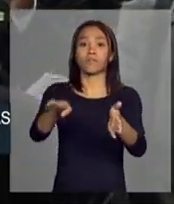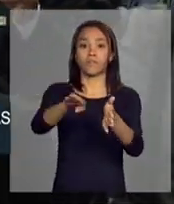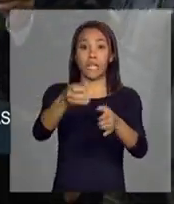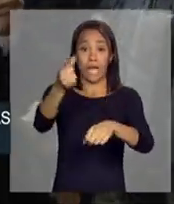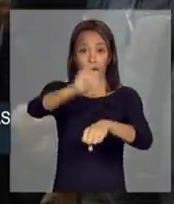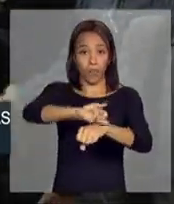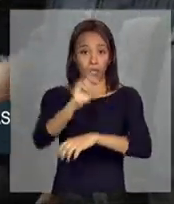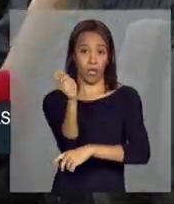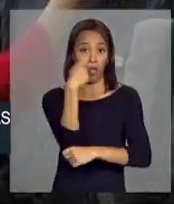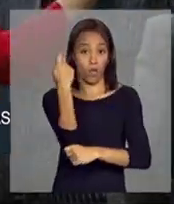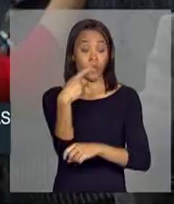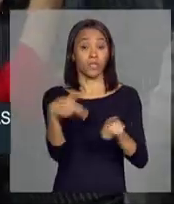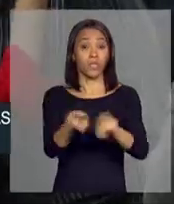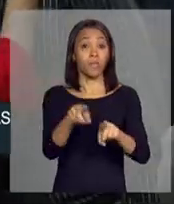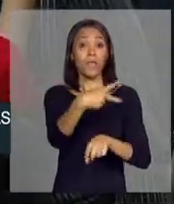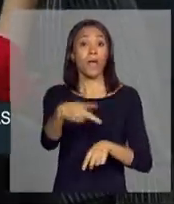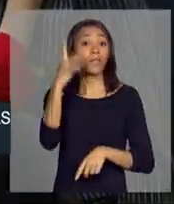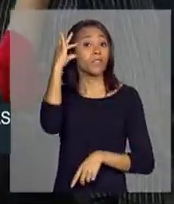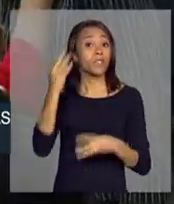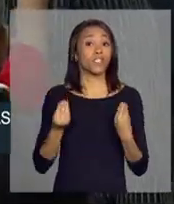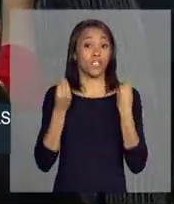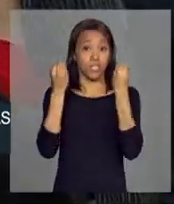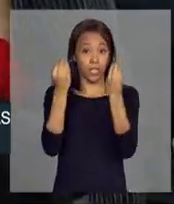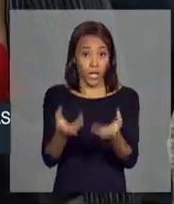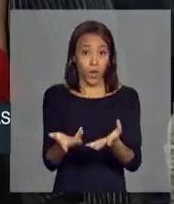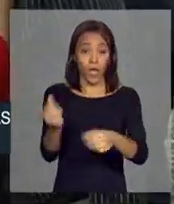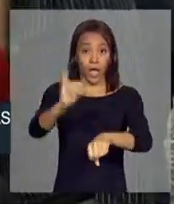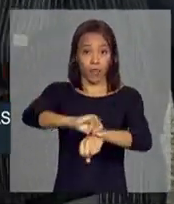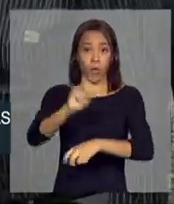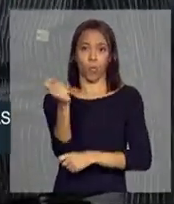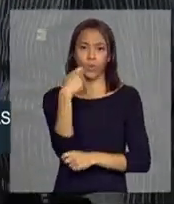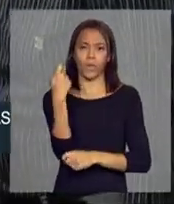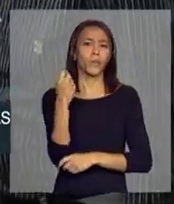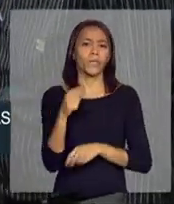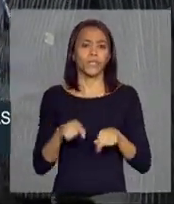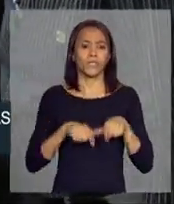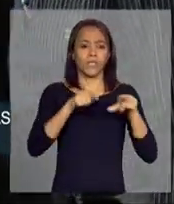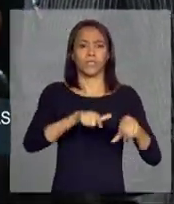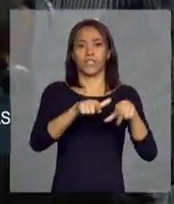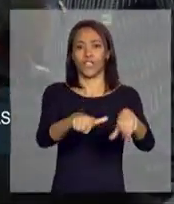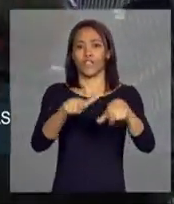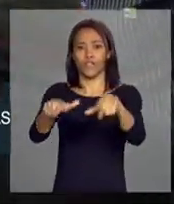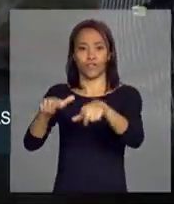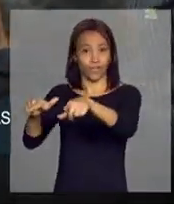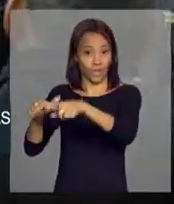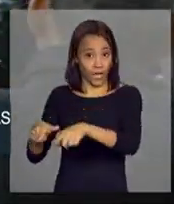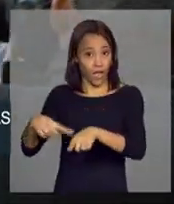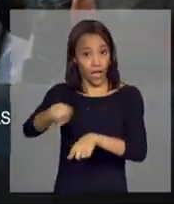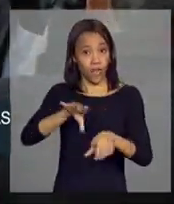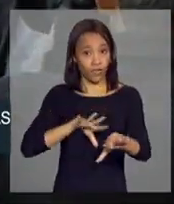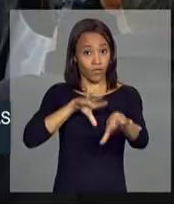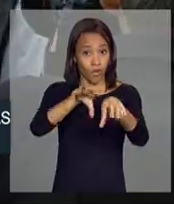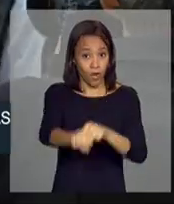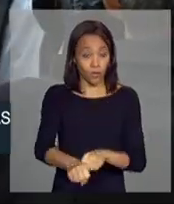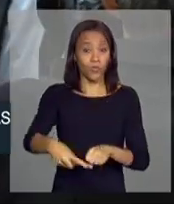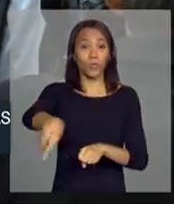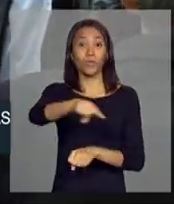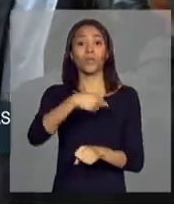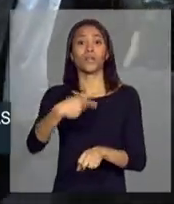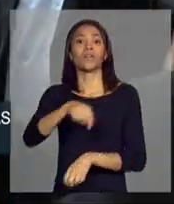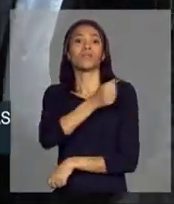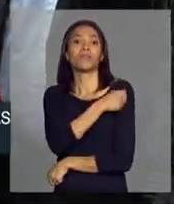dilma rousseff entregou também em porto alegre certificados de formatura dos alunos do pronatec